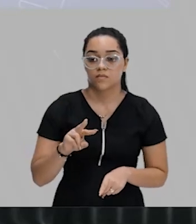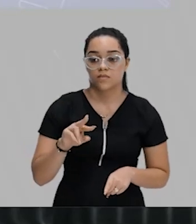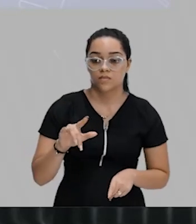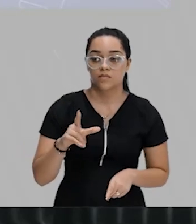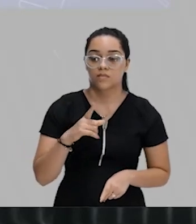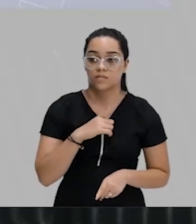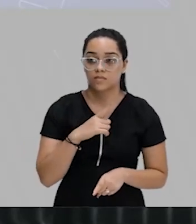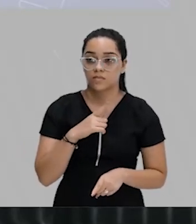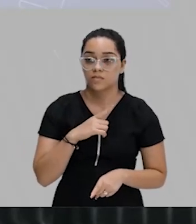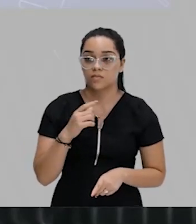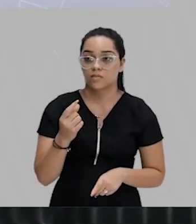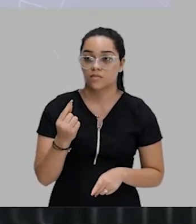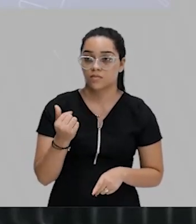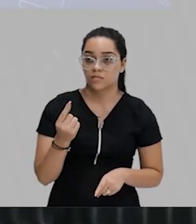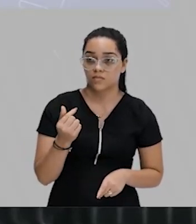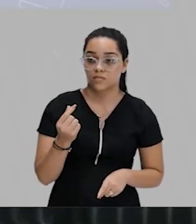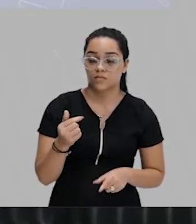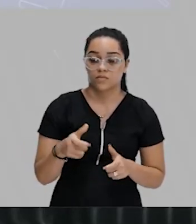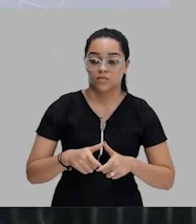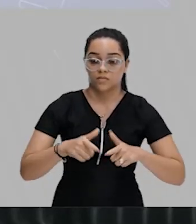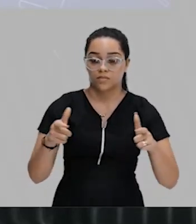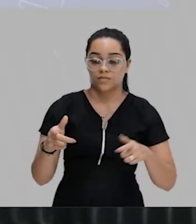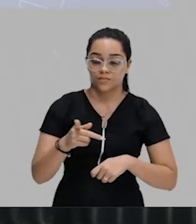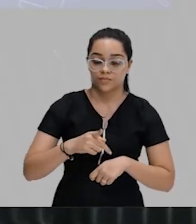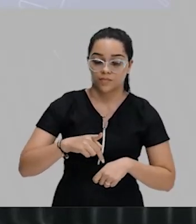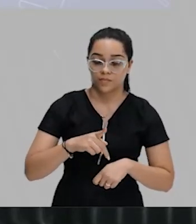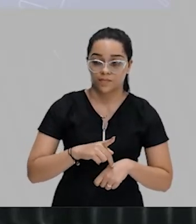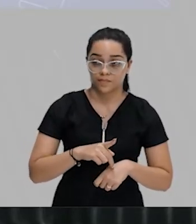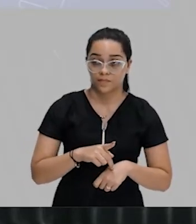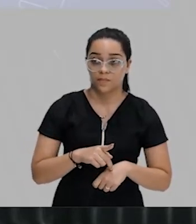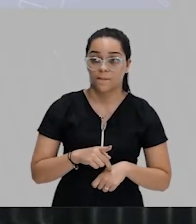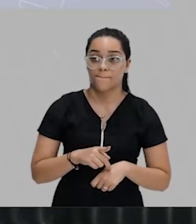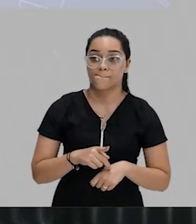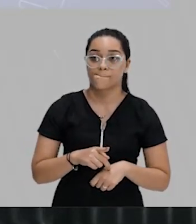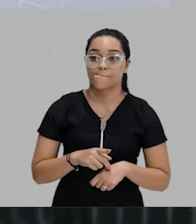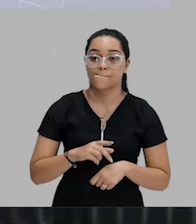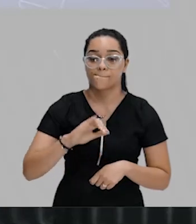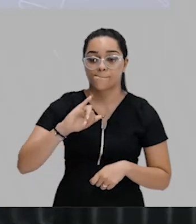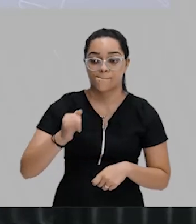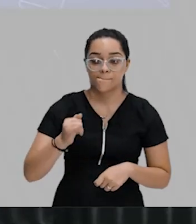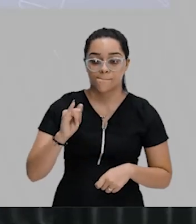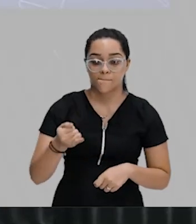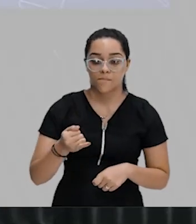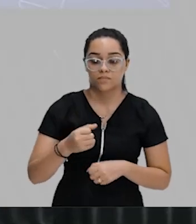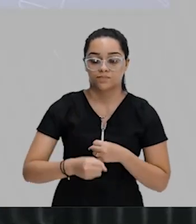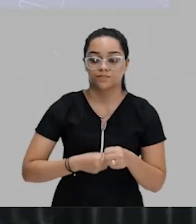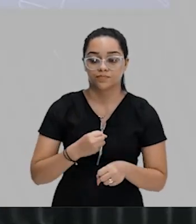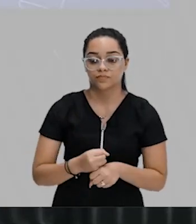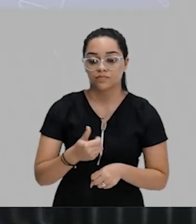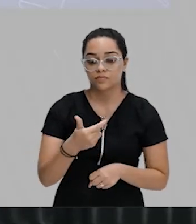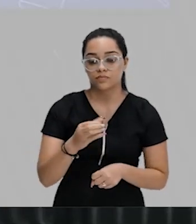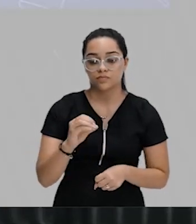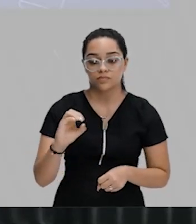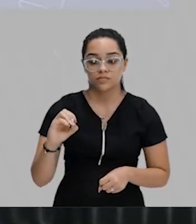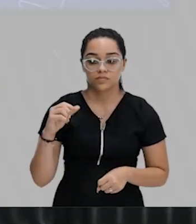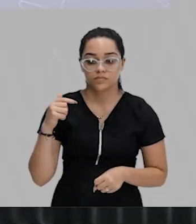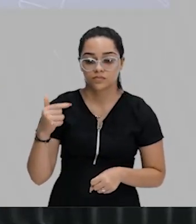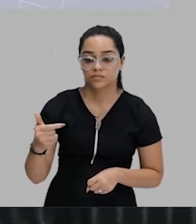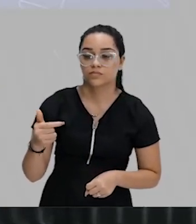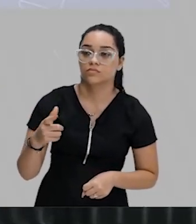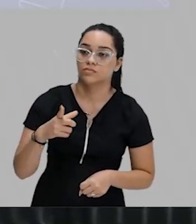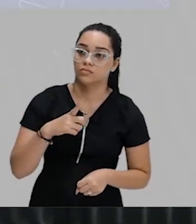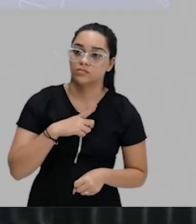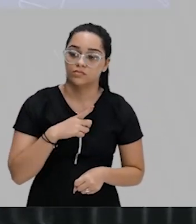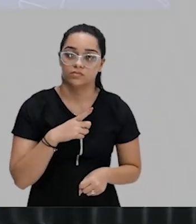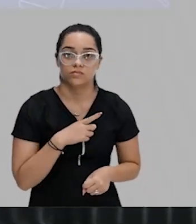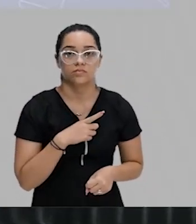tornar a moeda oficial da maioria dos países da União Europeia a partir de janeiro de 2002. A partir de